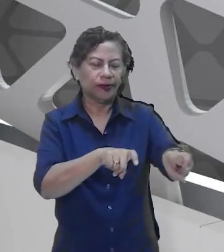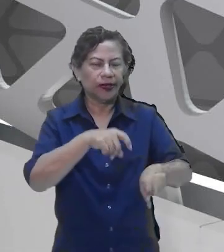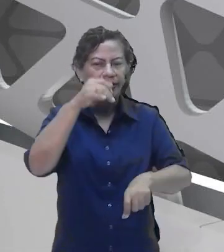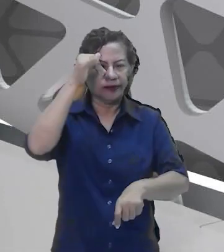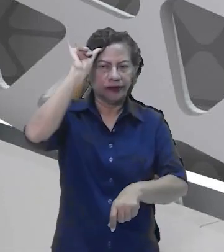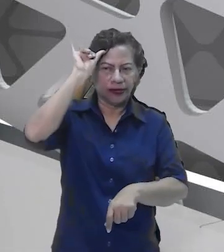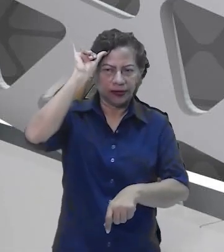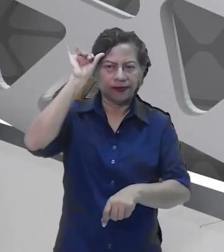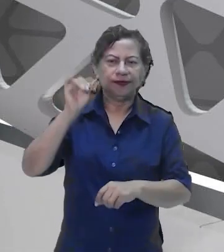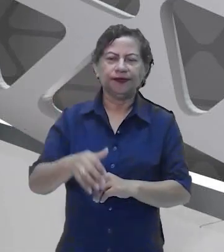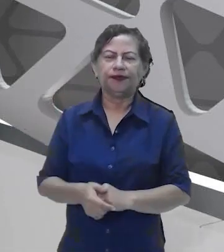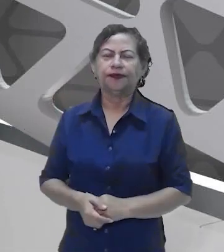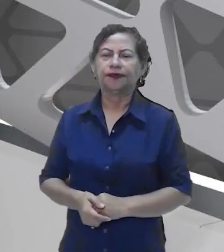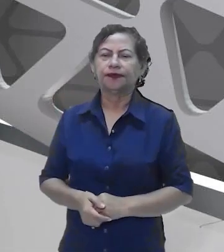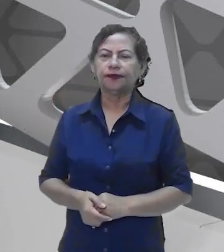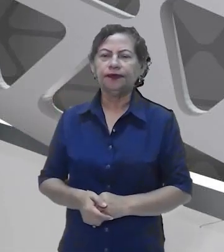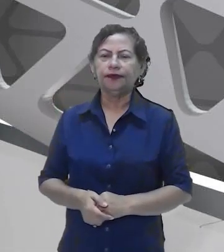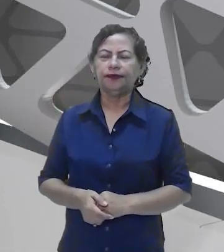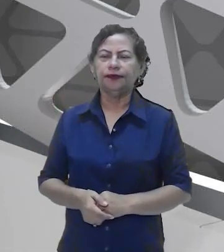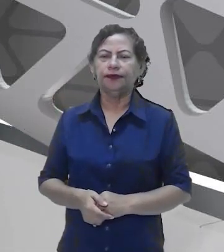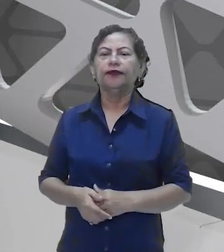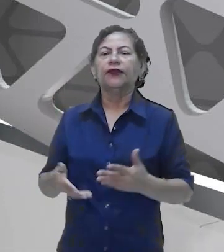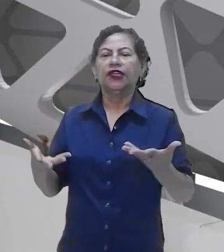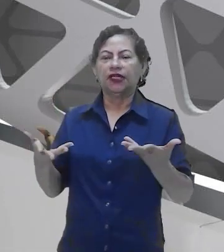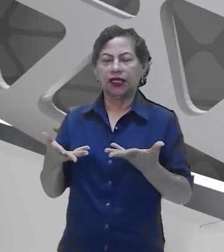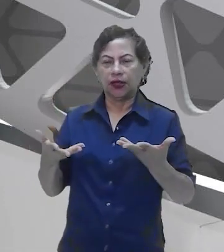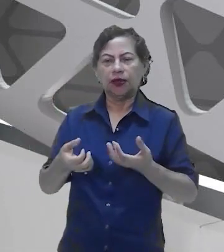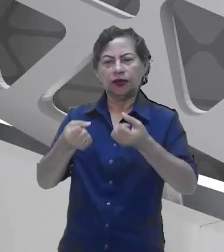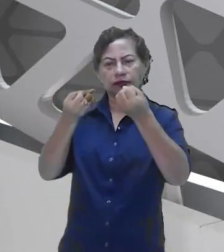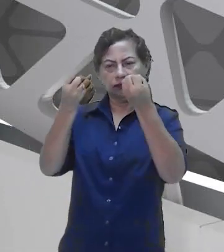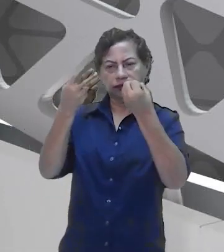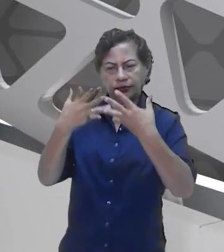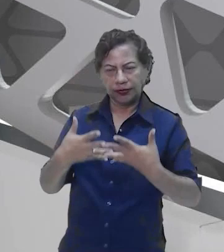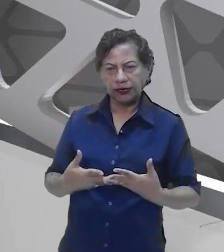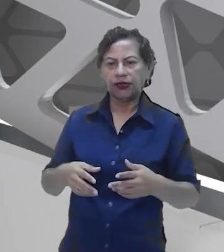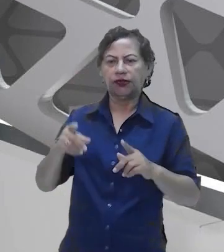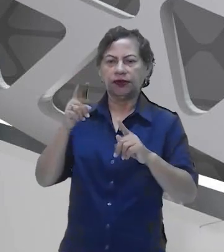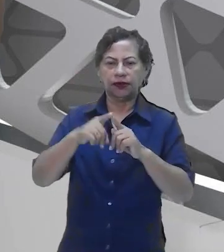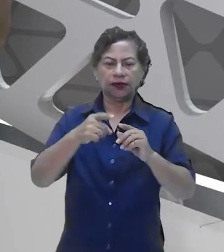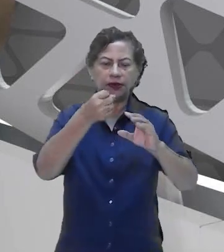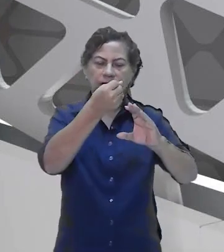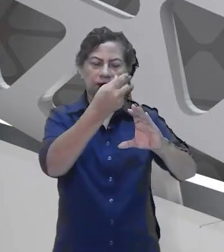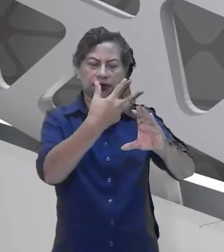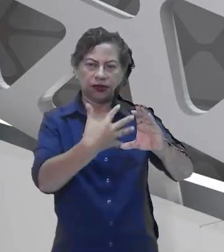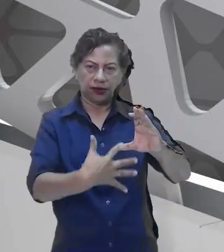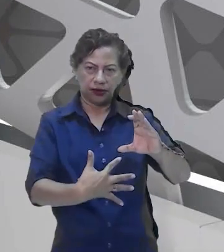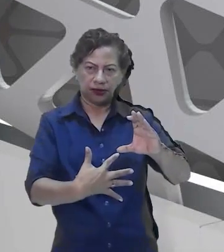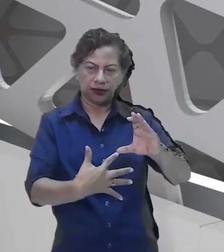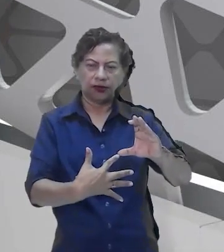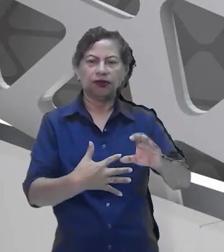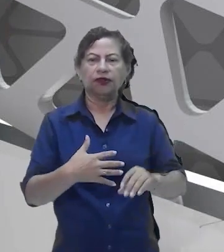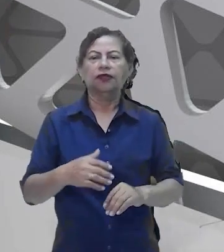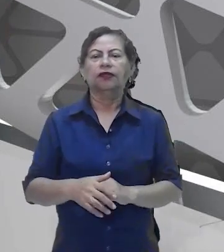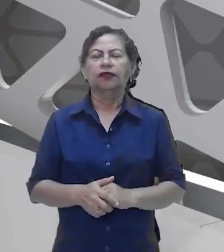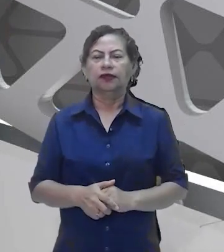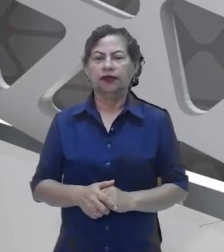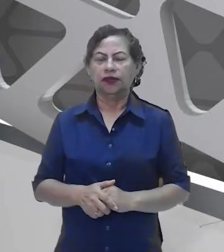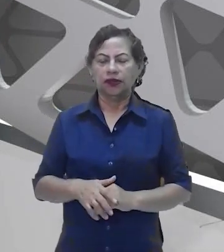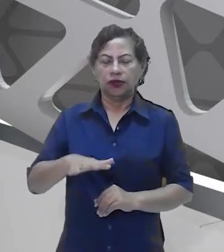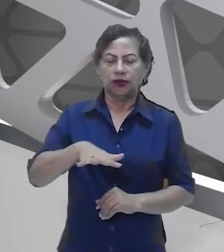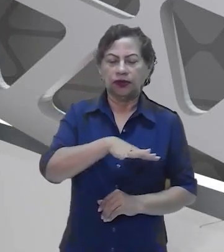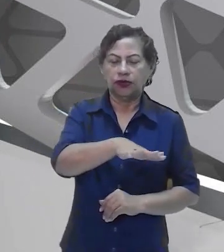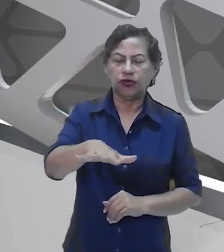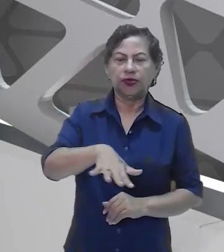só. Então, nós vamos agora citar para vocês as características do espaço rural